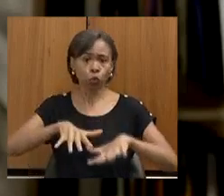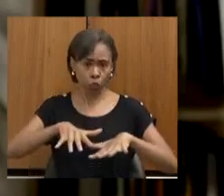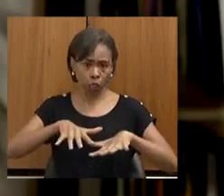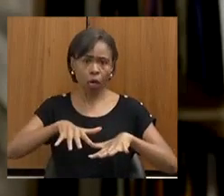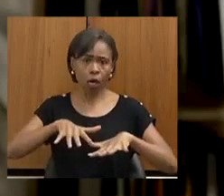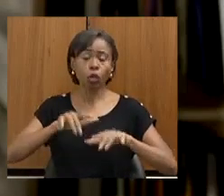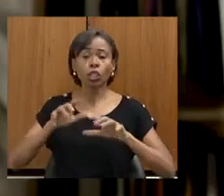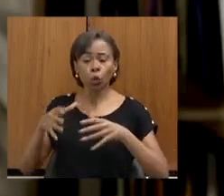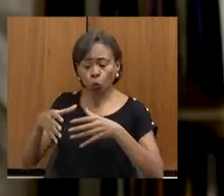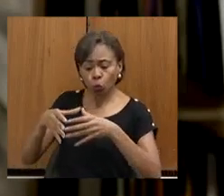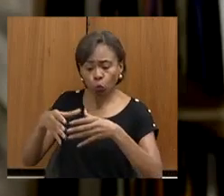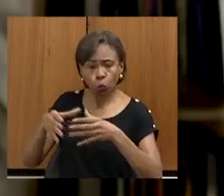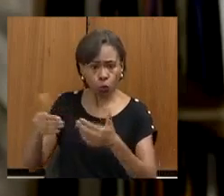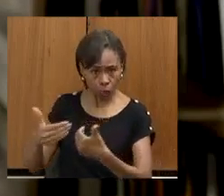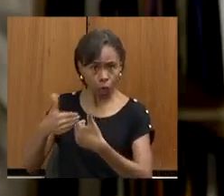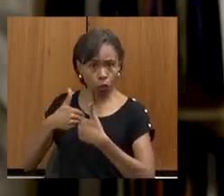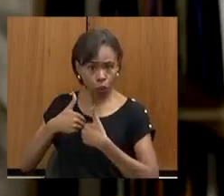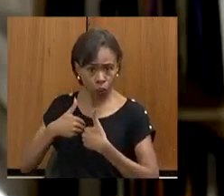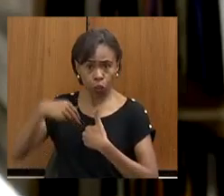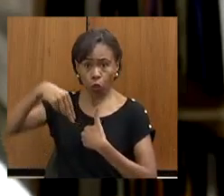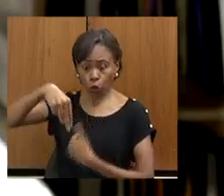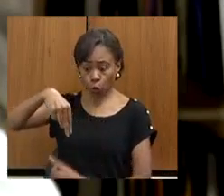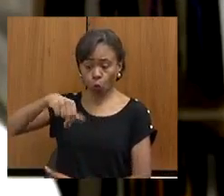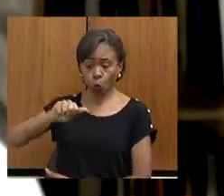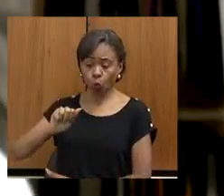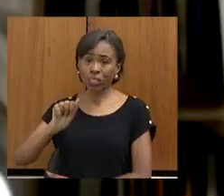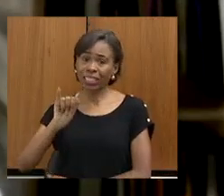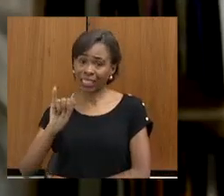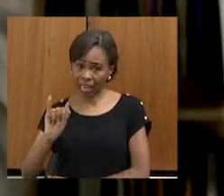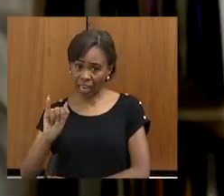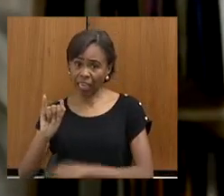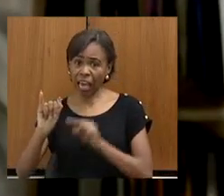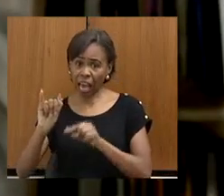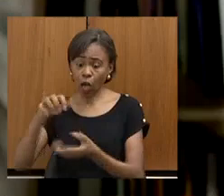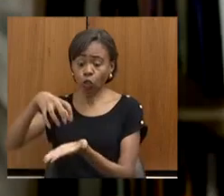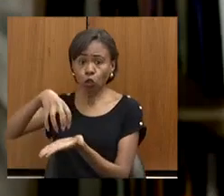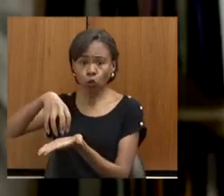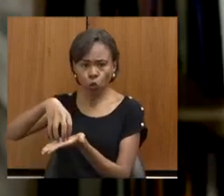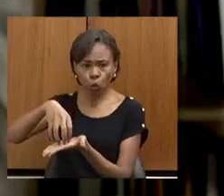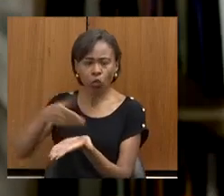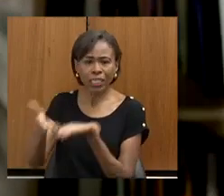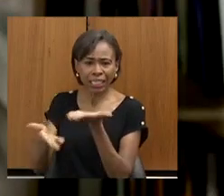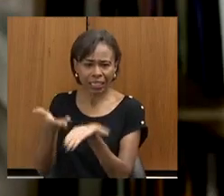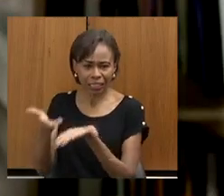de autistas que temos no NAI, Núcleo de Assistência e Inclusão,